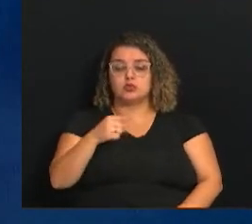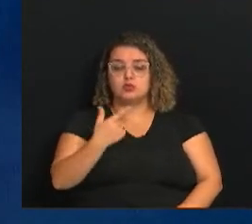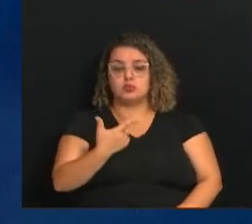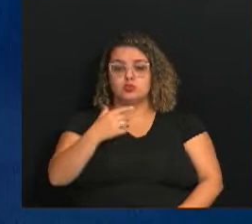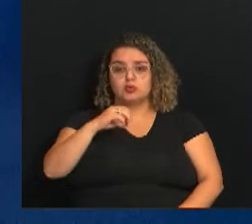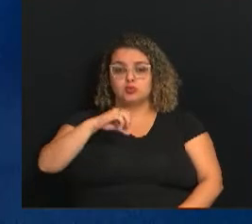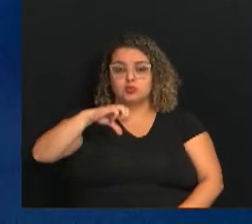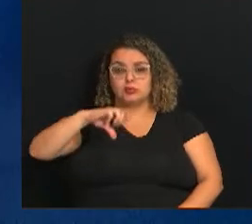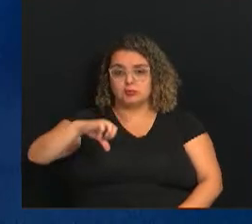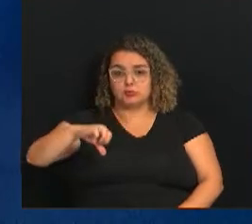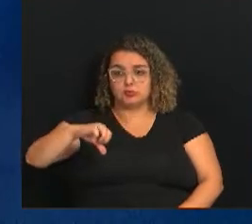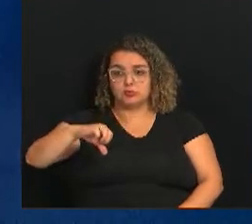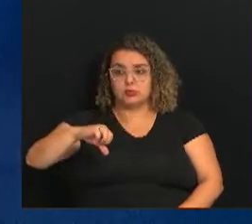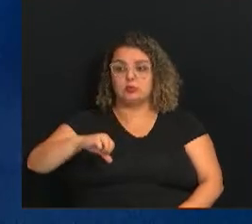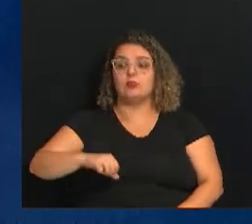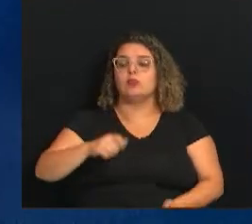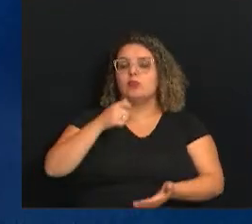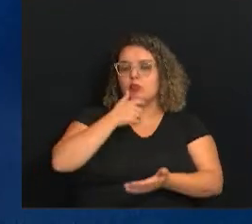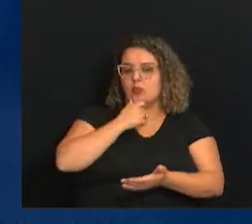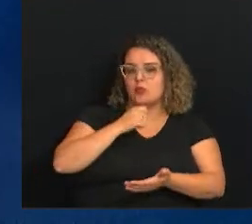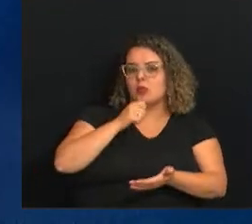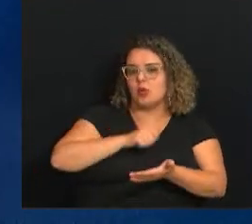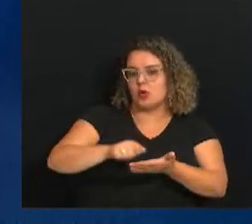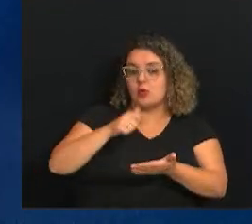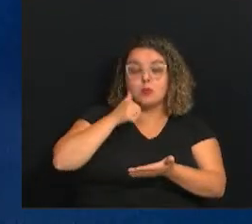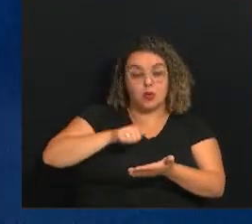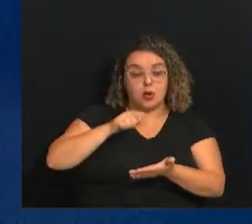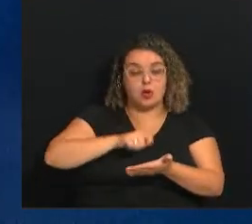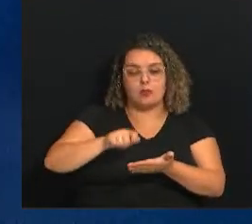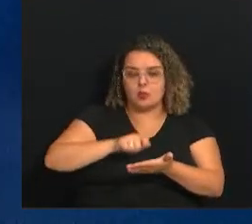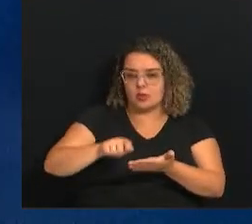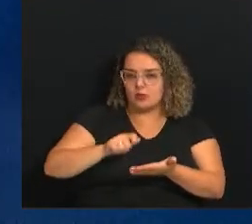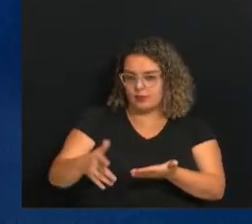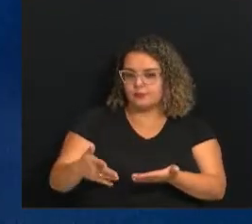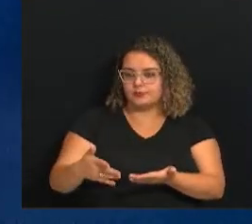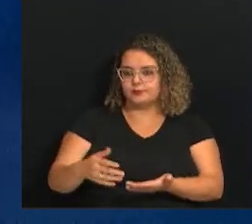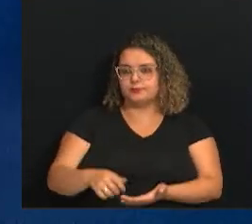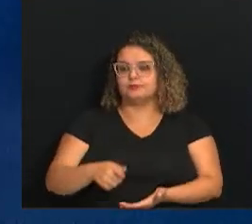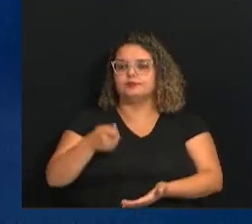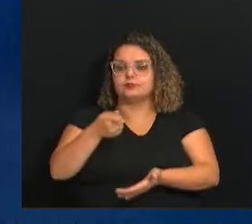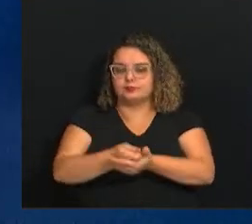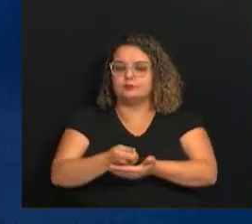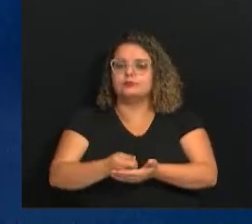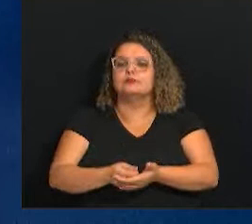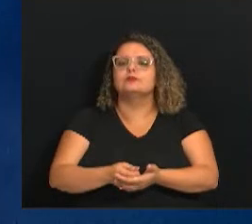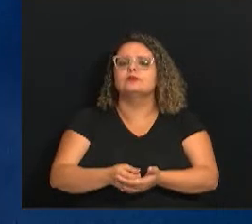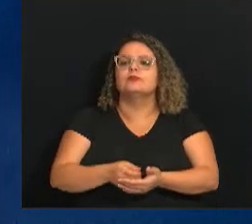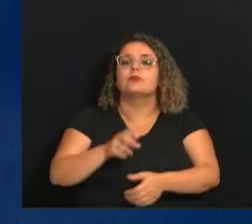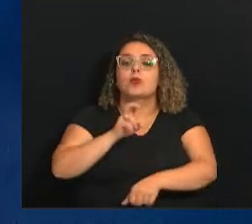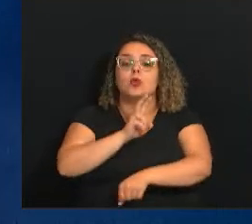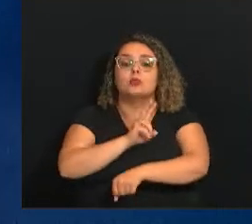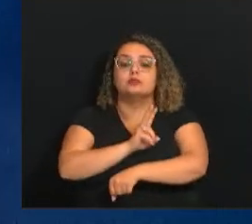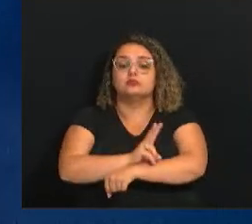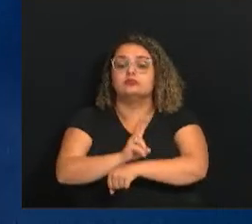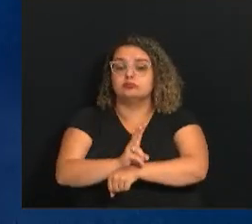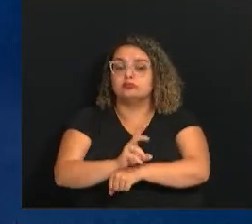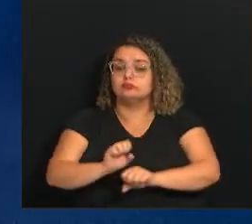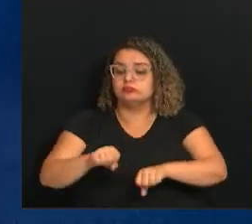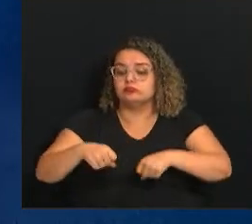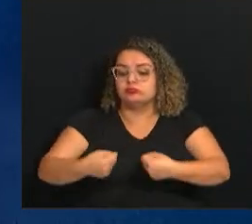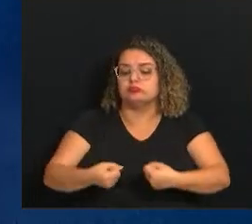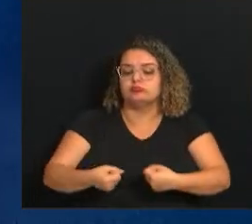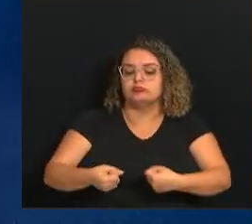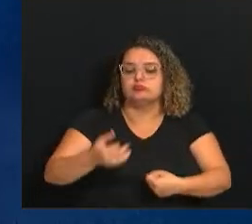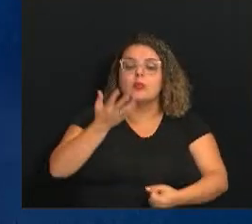16.209, de autoria dela. A parlamentar preside a Comissão Permanente de Defesa dos Direitos da Criança e do